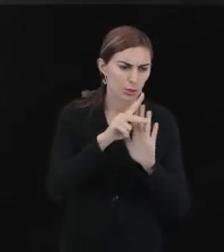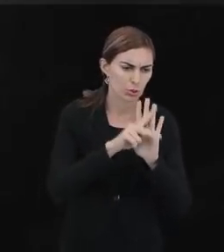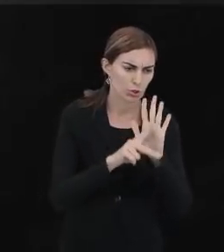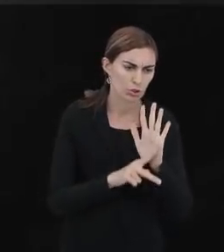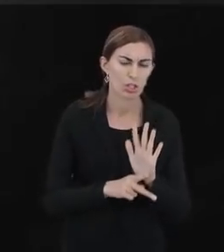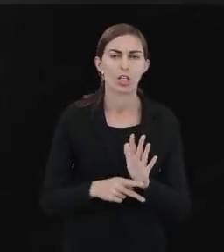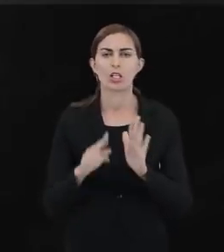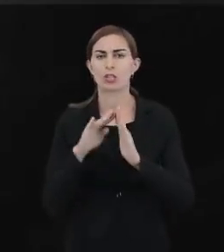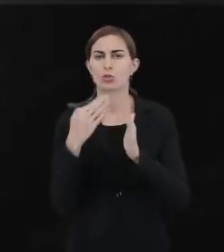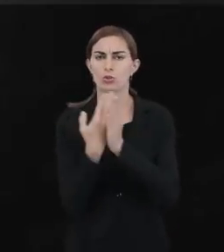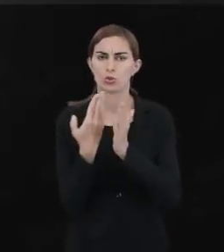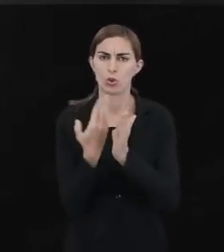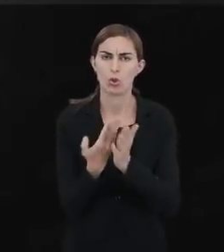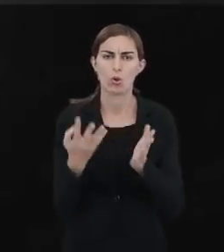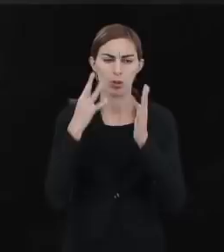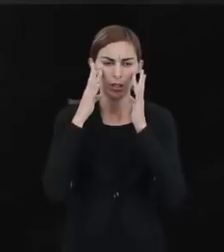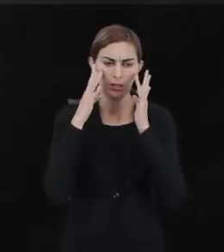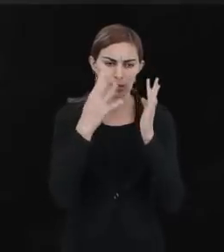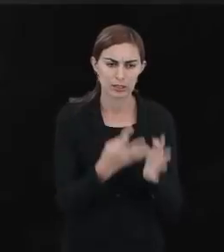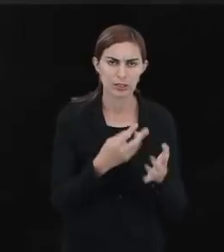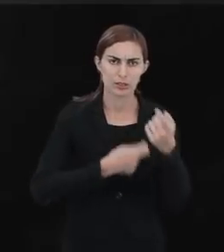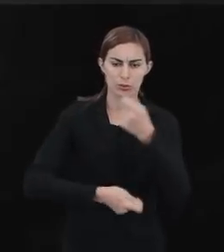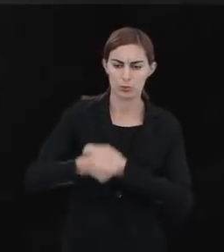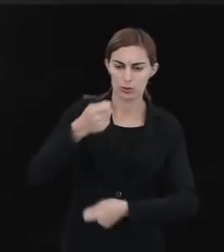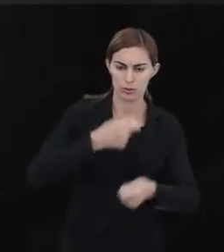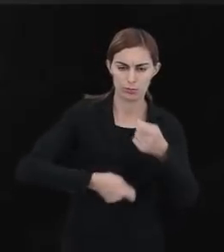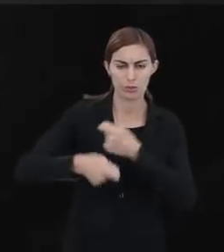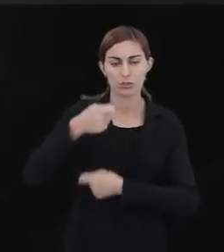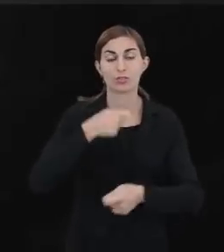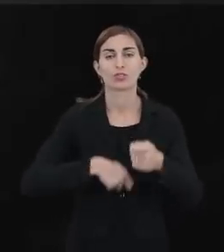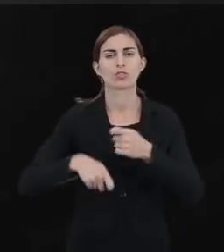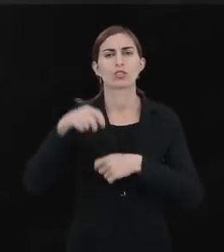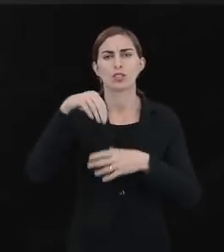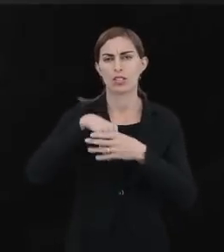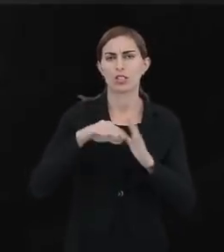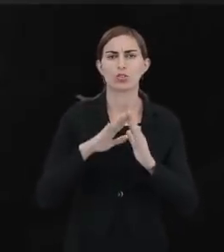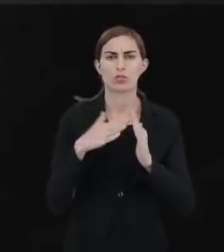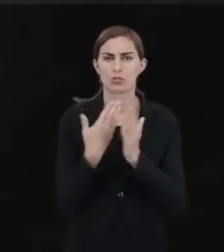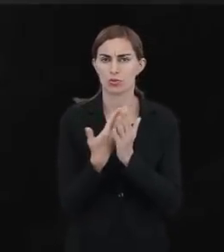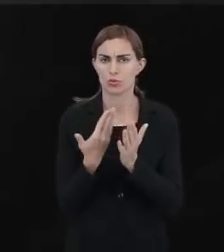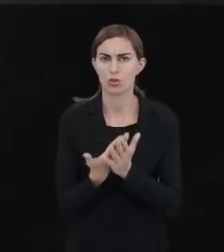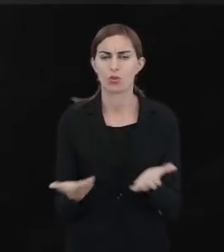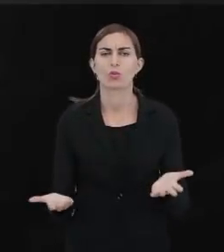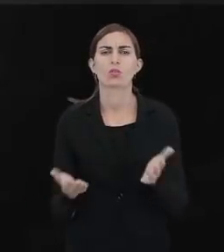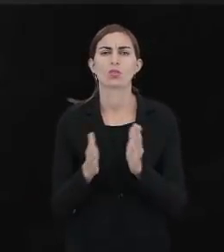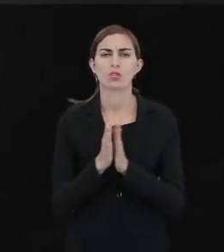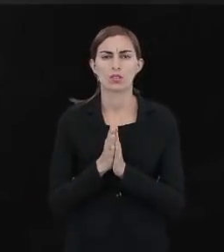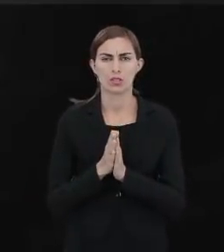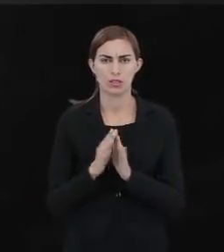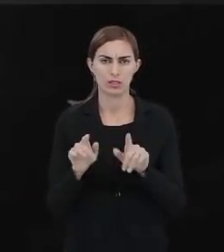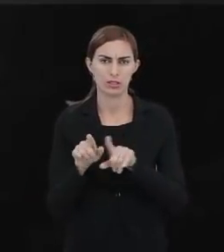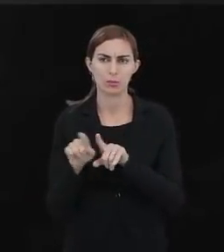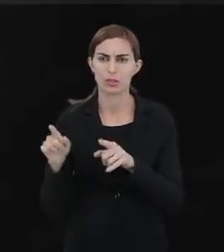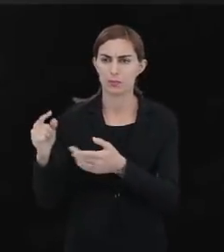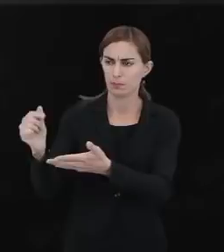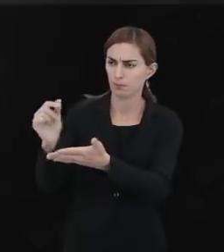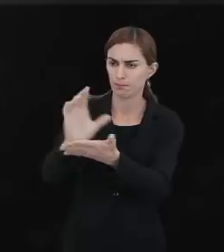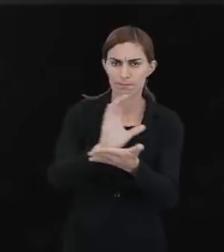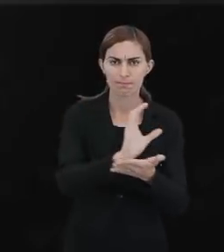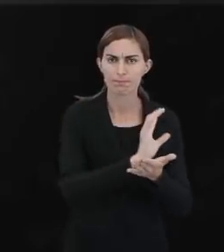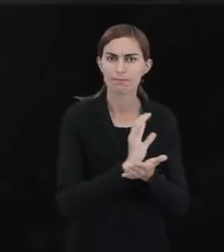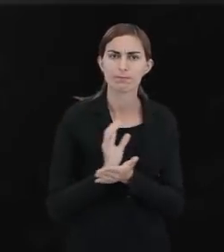projectos escolares em administrar insumos e administrar